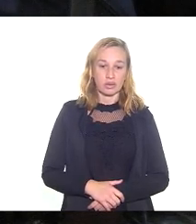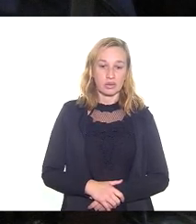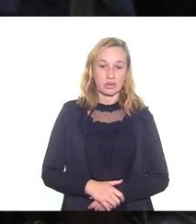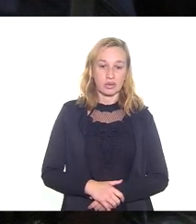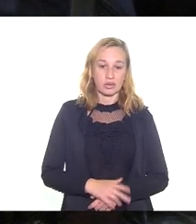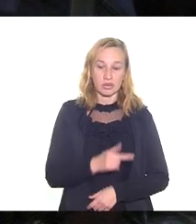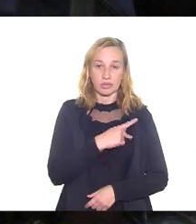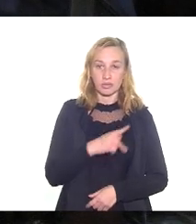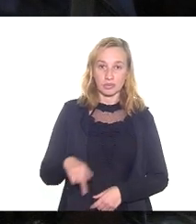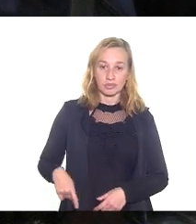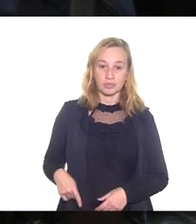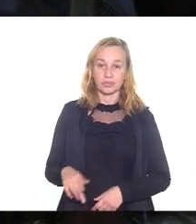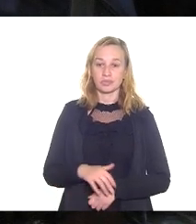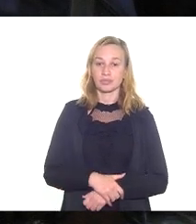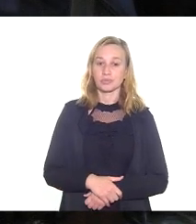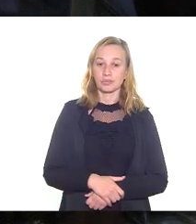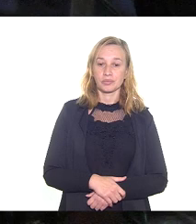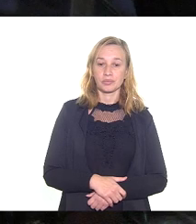Presidência.